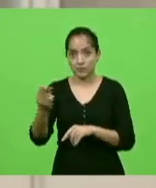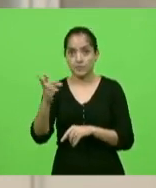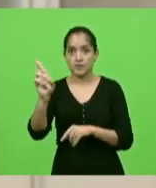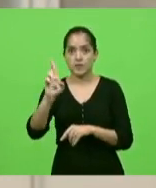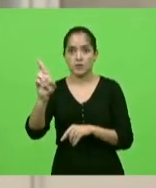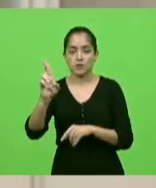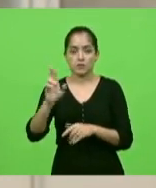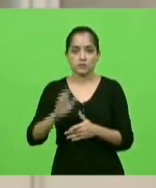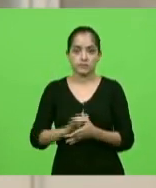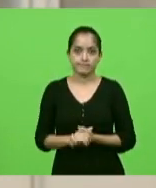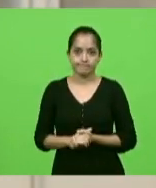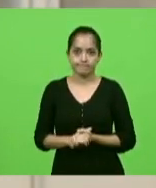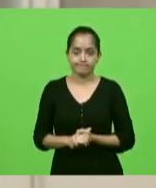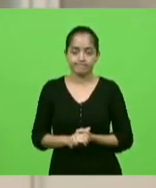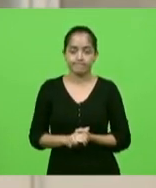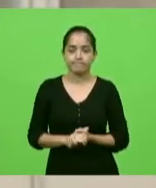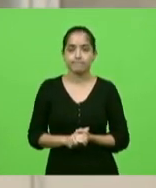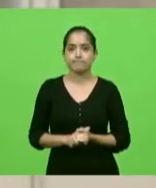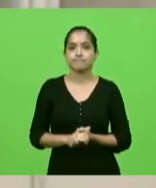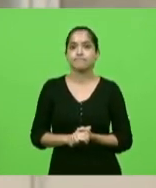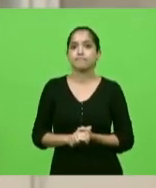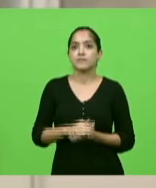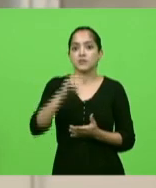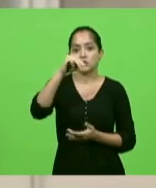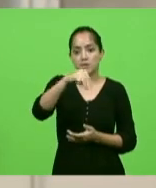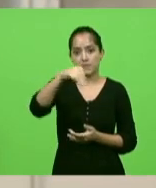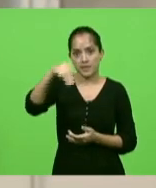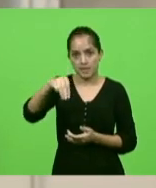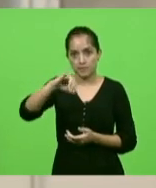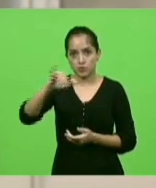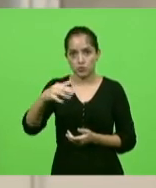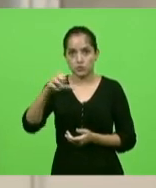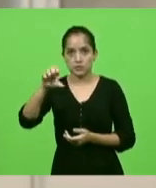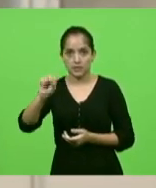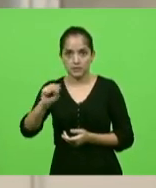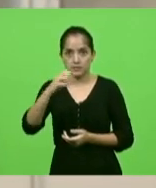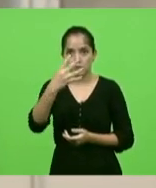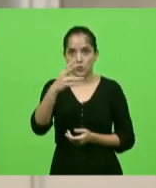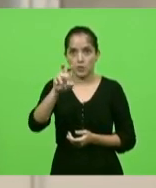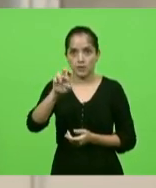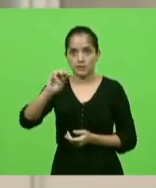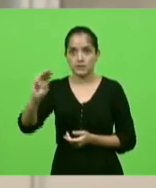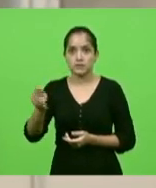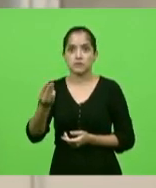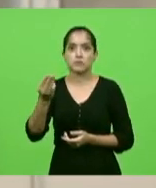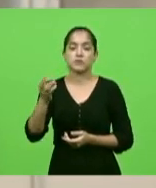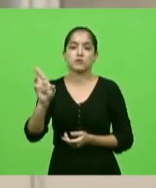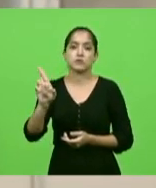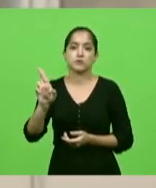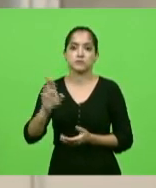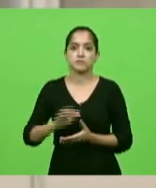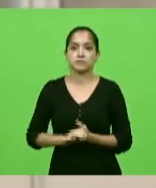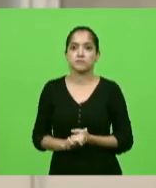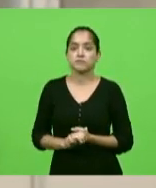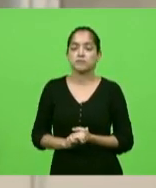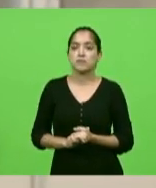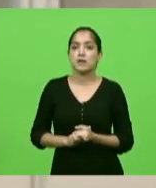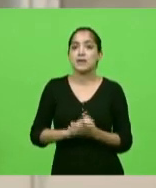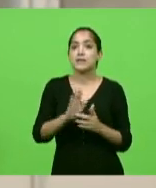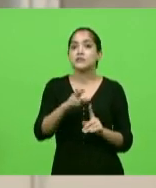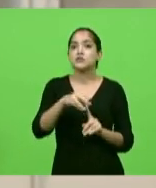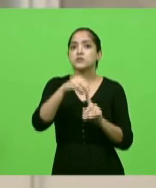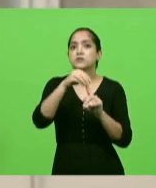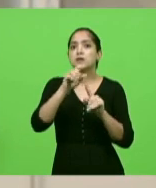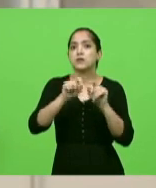e 80 mil reais e de mjs no valor de 45 milhões o